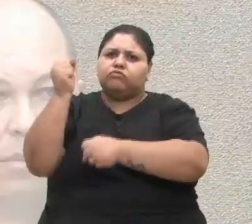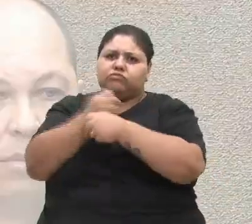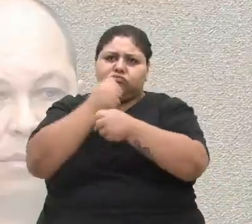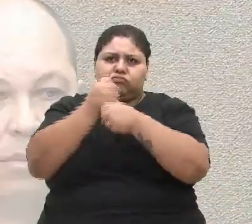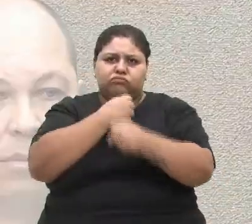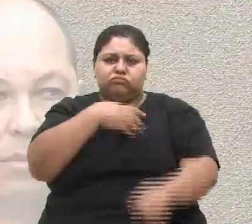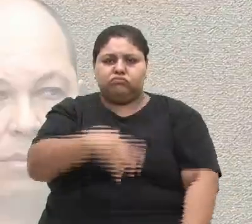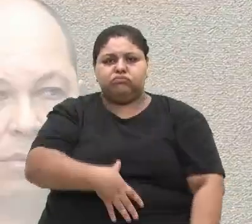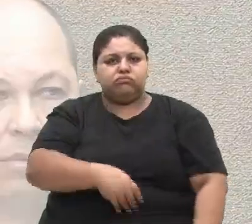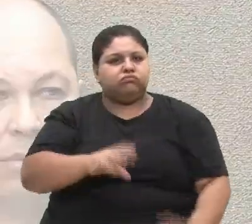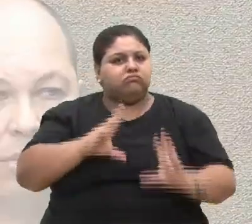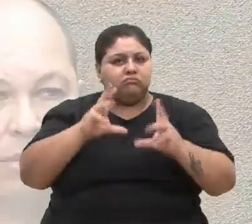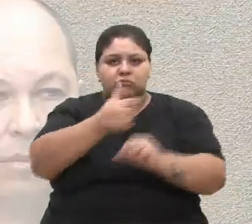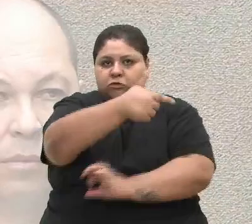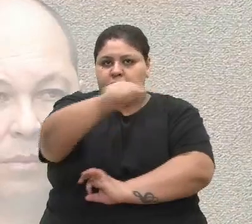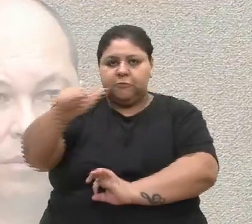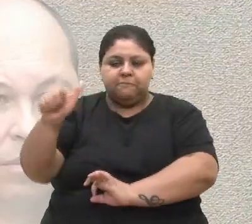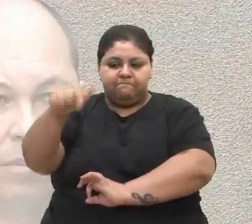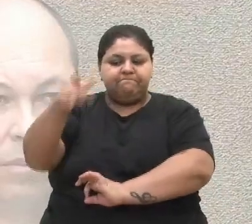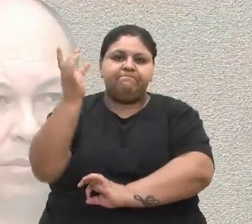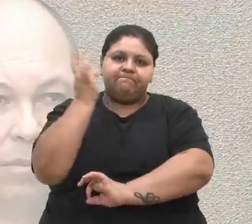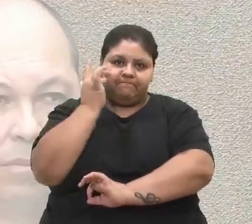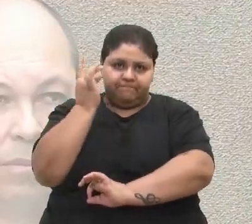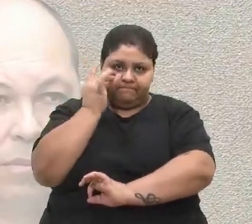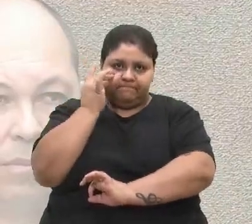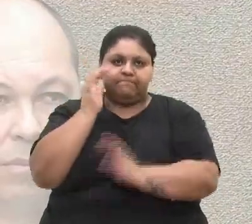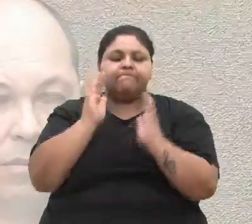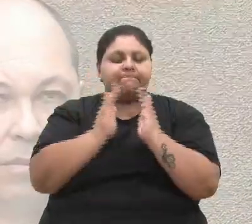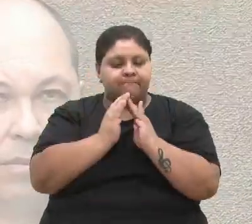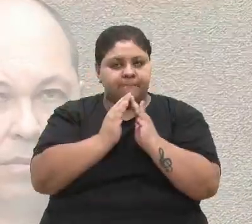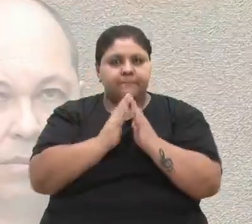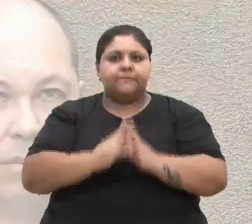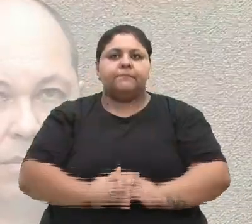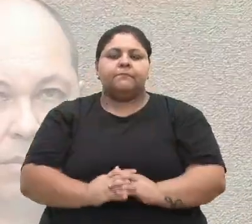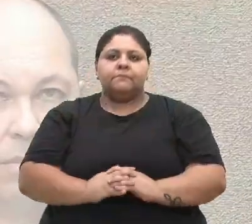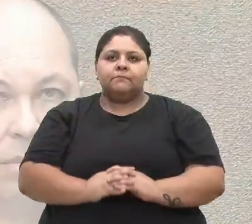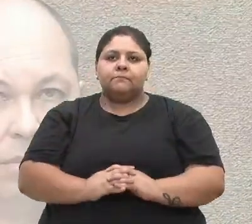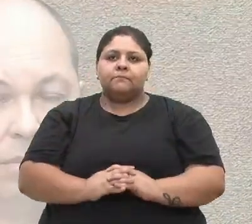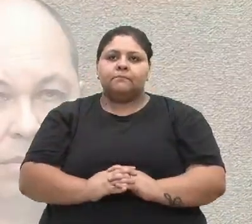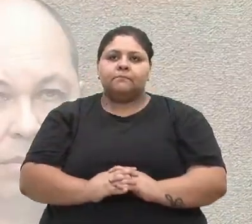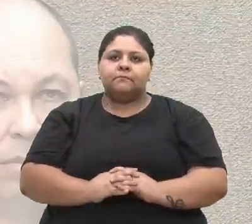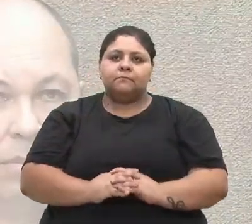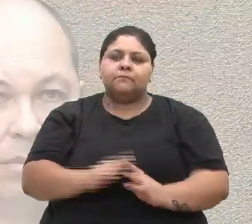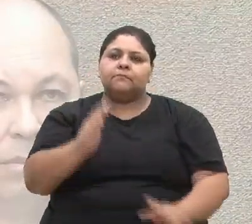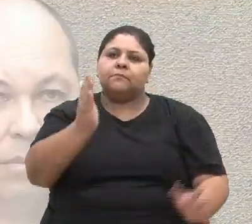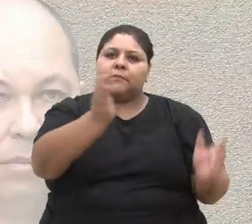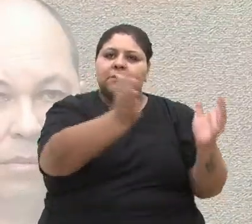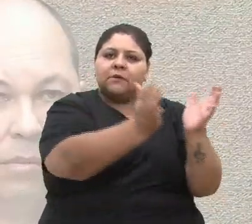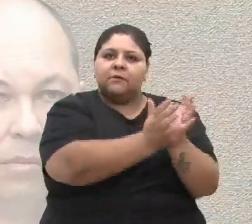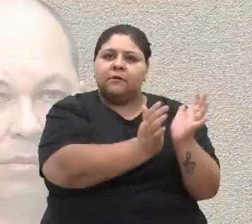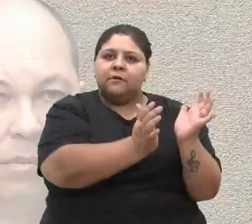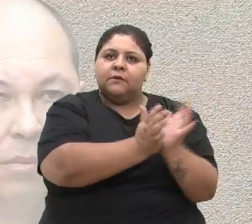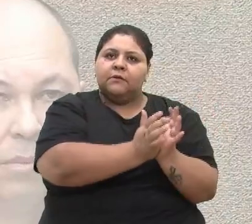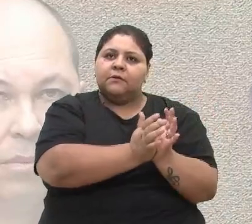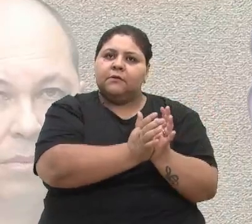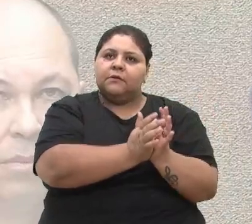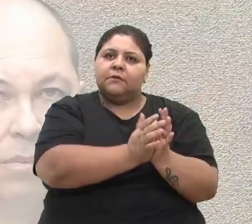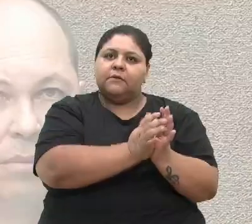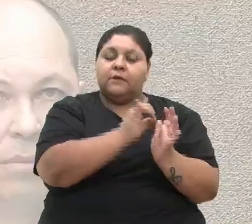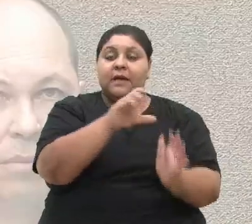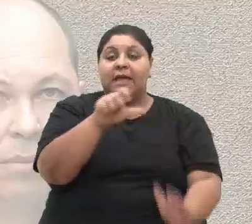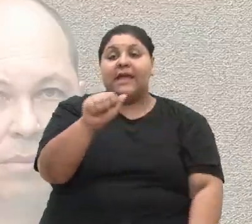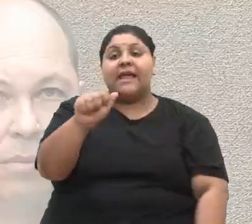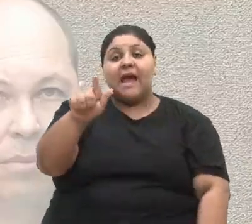filho, todos os demais aqui que estão presentes aqui nessa causa, o nosso colega Iago Morandi